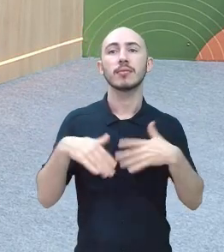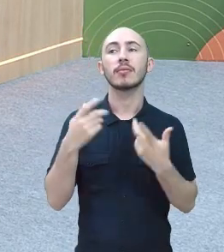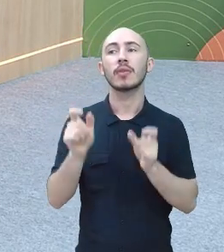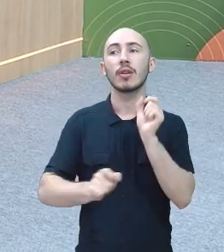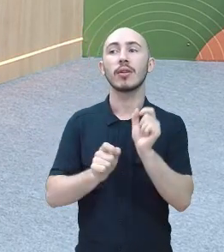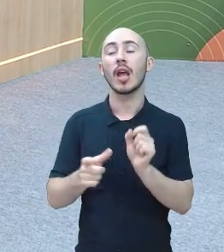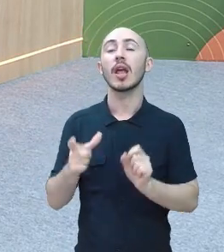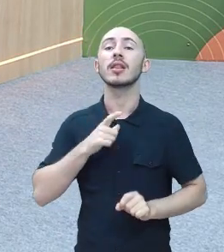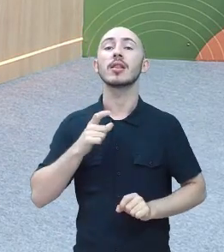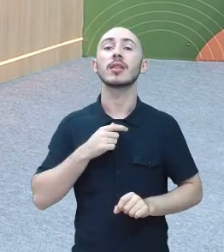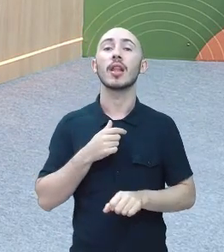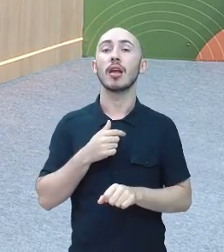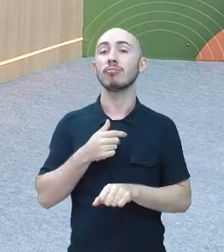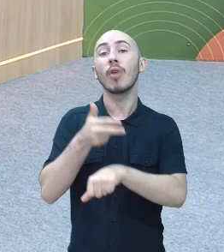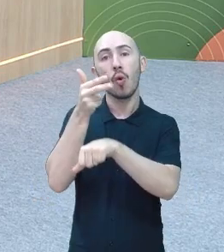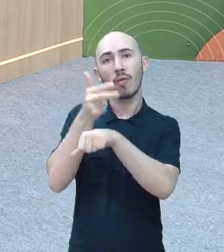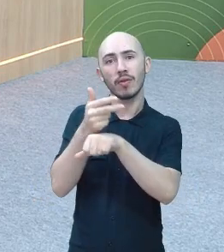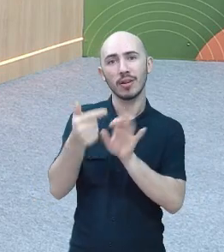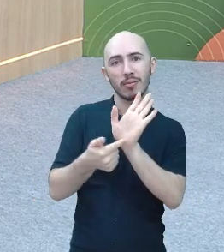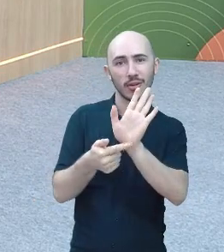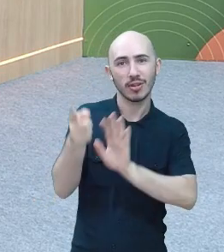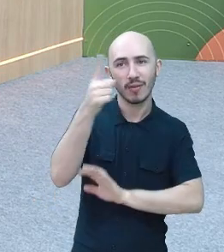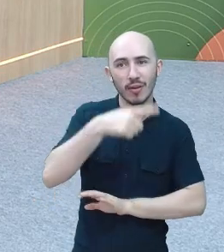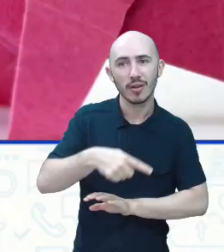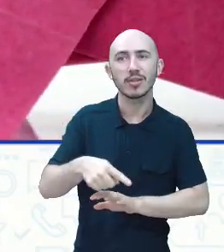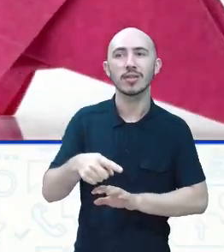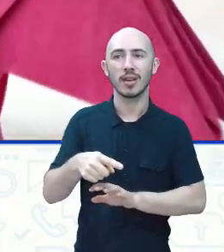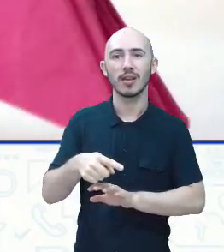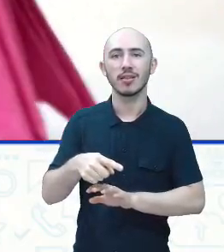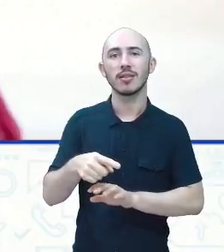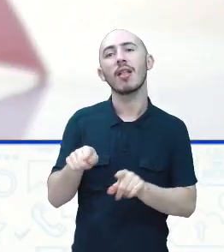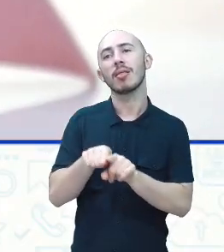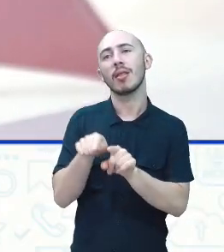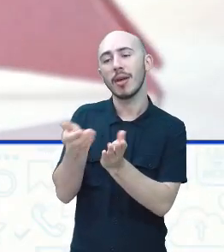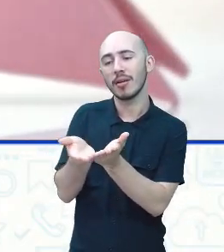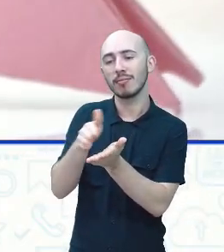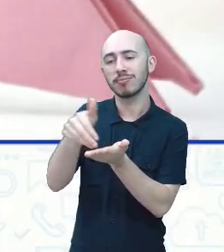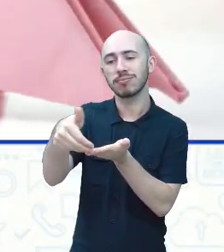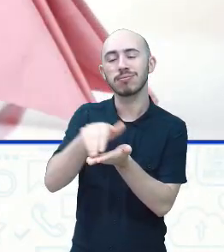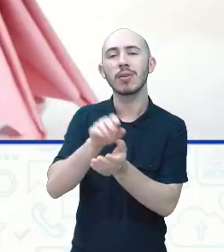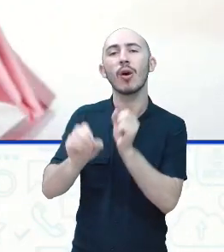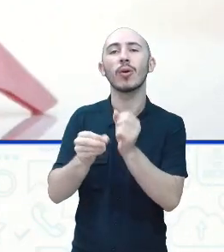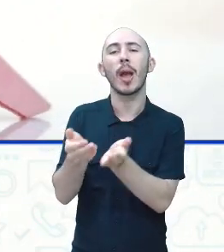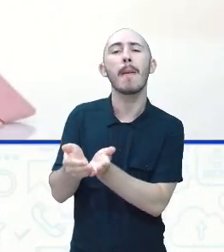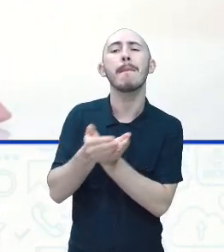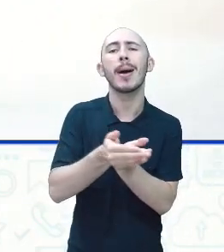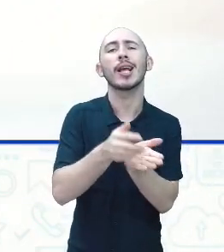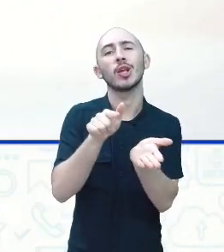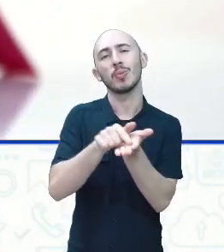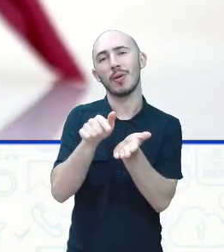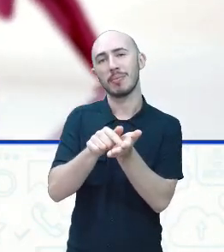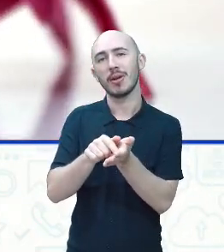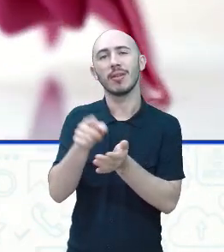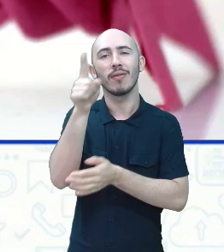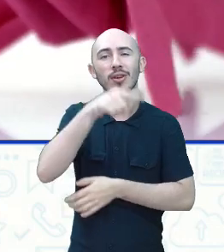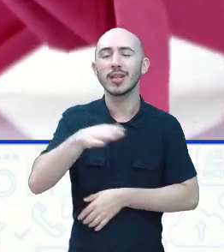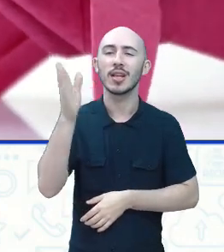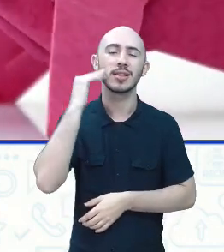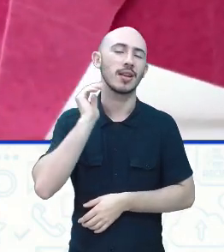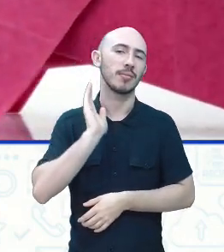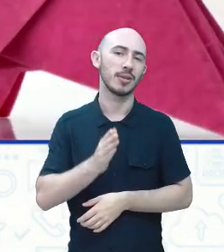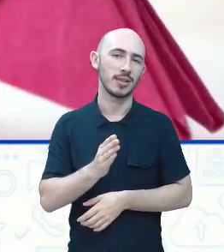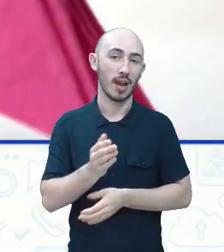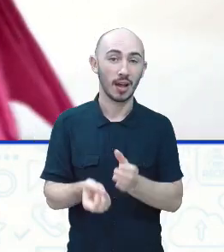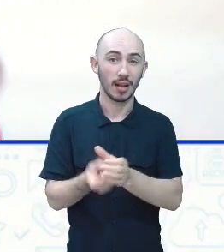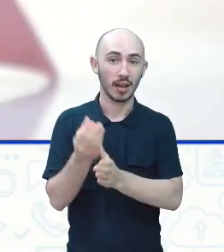trouxe um videozinho para vocês observarem um origami, né? Que é um barquinho de papel. Tenho certeza aí que muita gente já sabe fazer